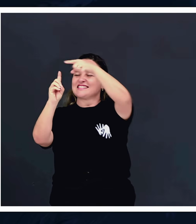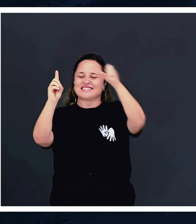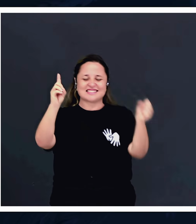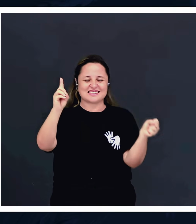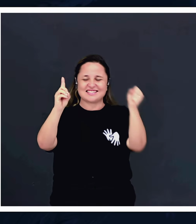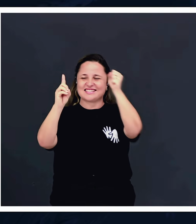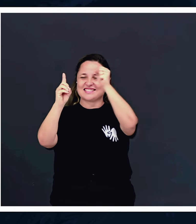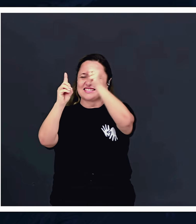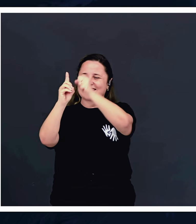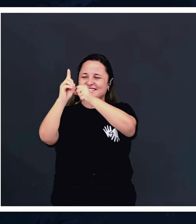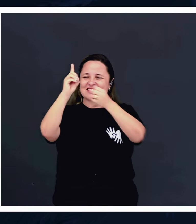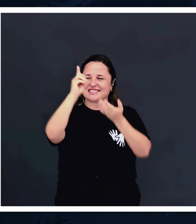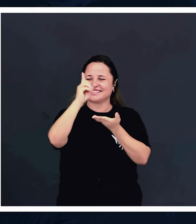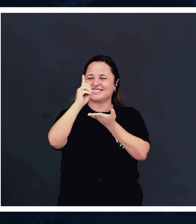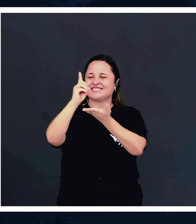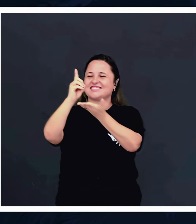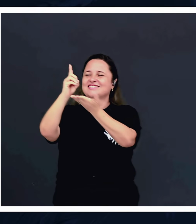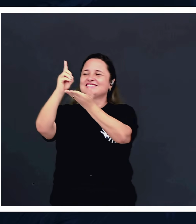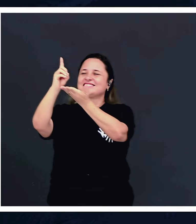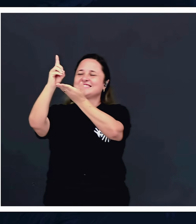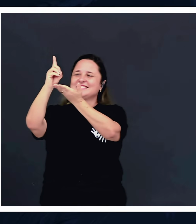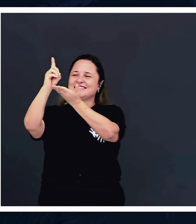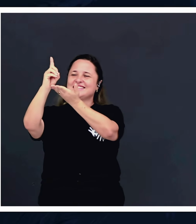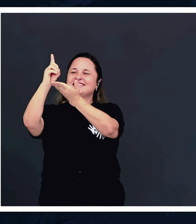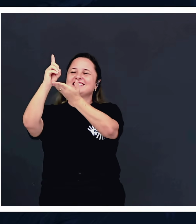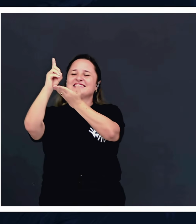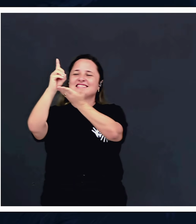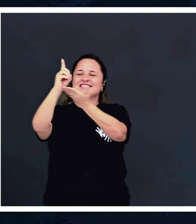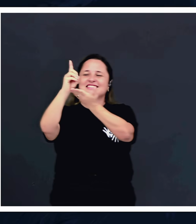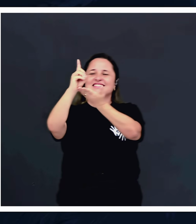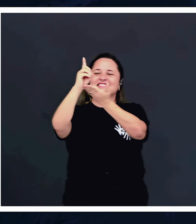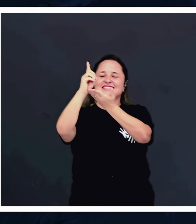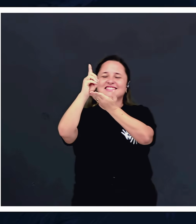Maravilhoso, santo e poderoso Deus.